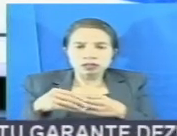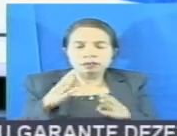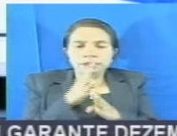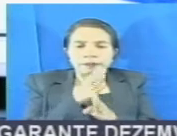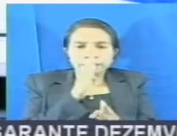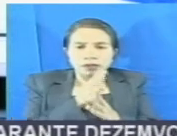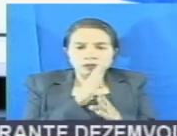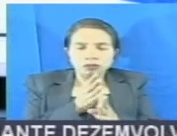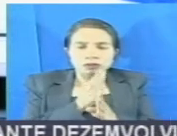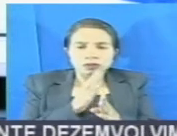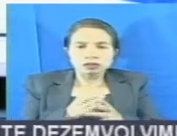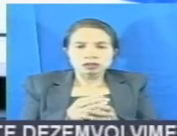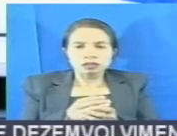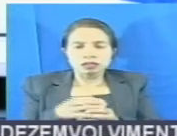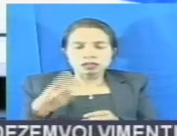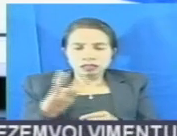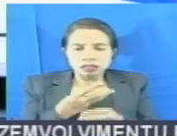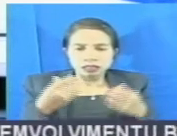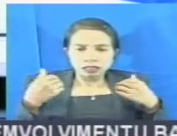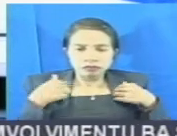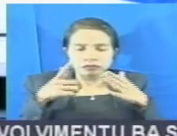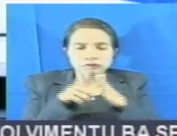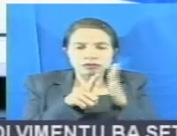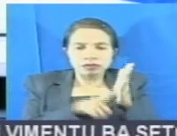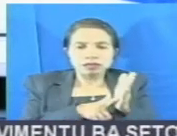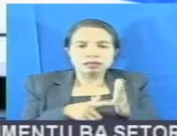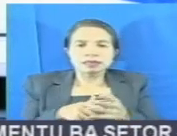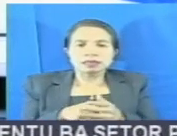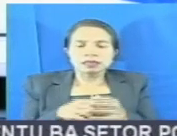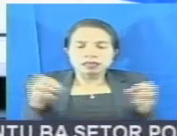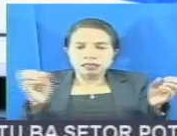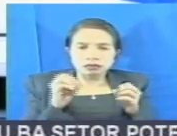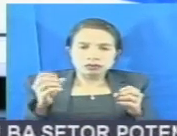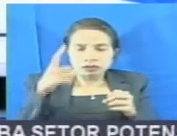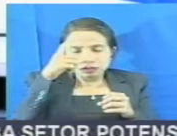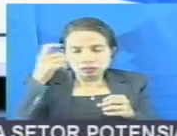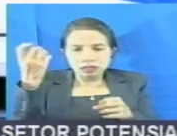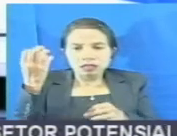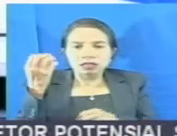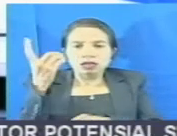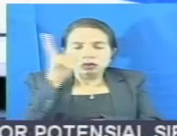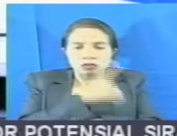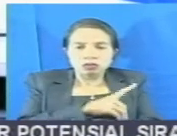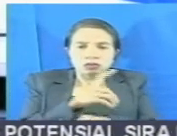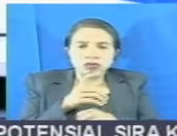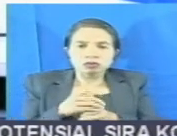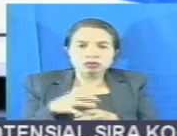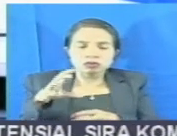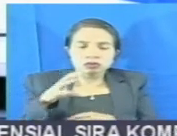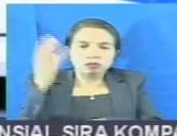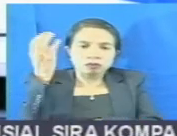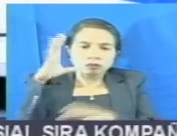tá irregular. Tu ir lei código estrada. Nebe, Laos tamba lorong bot, mas que Laos lorong bot, quando